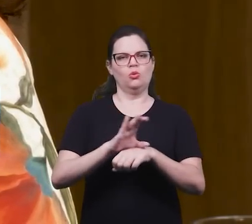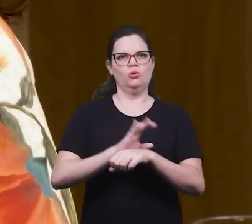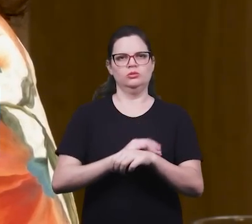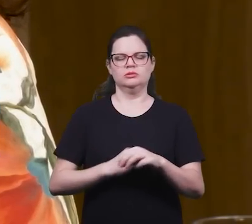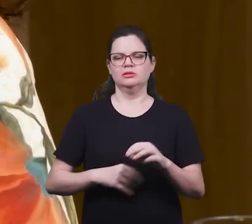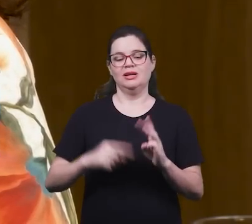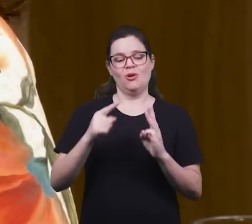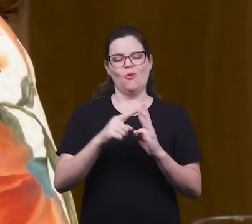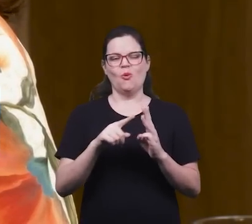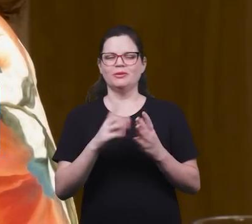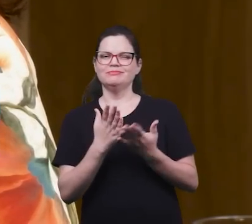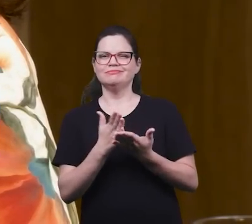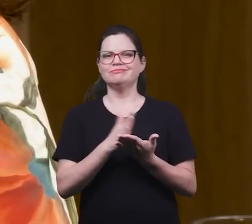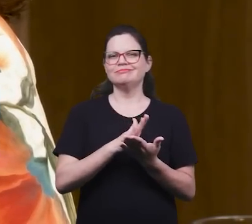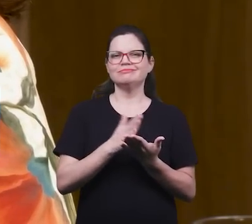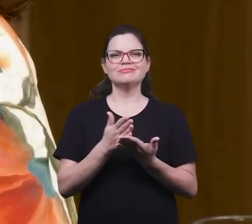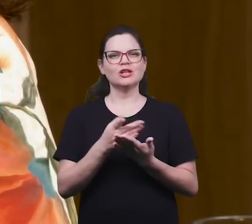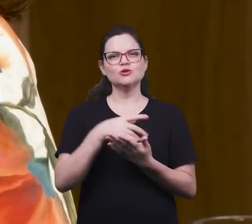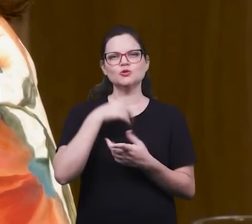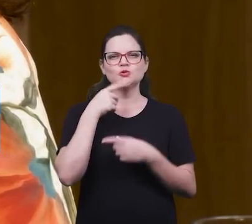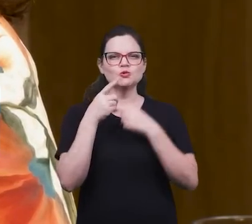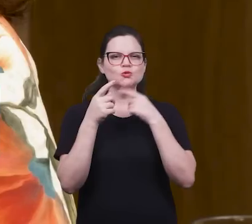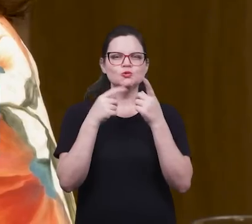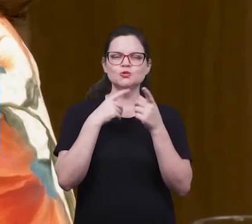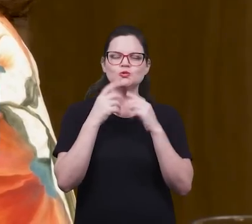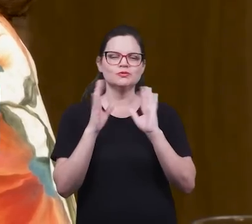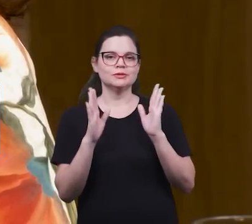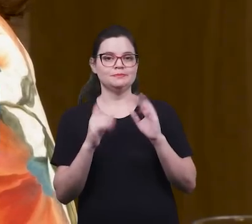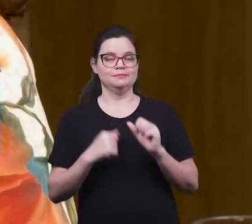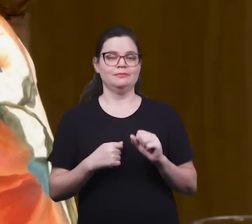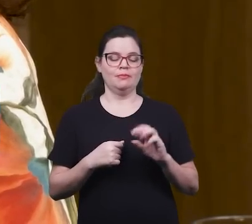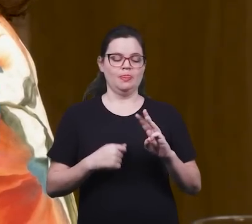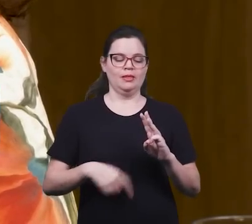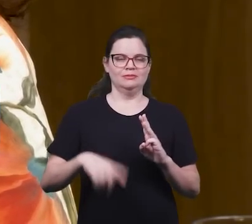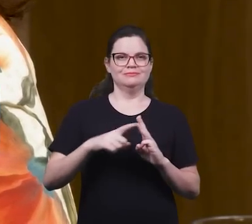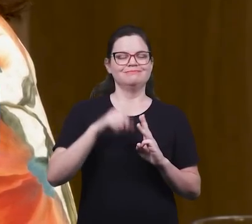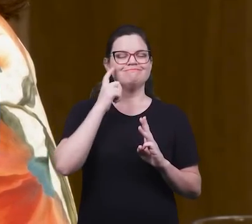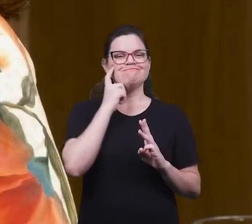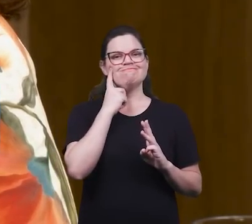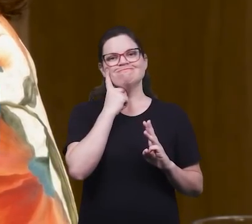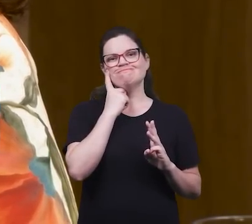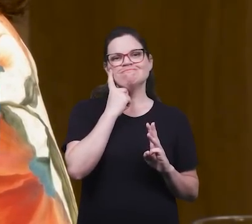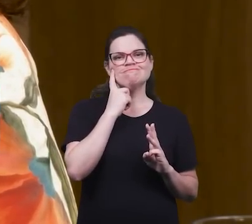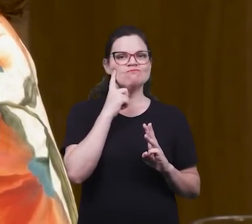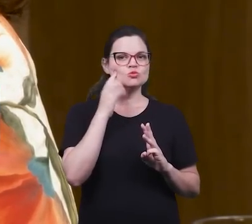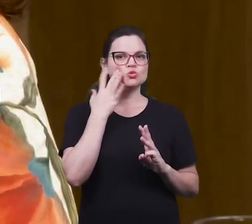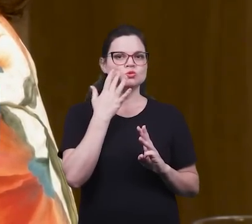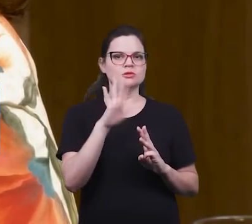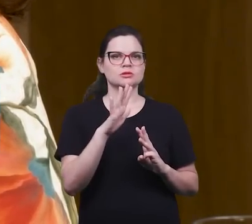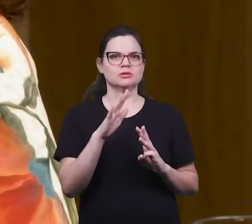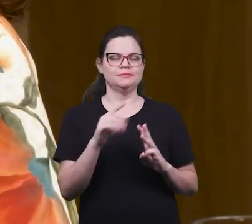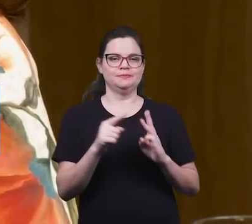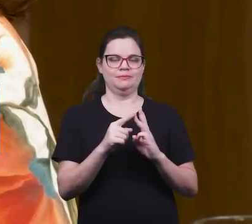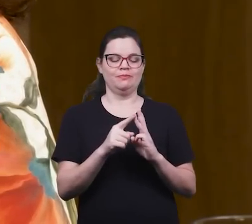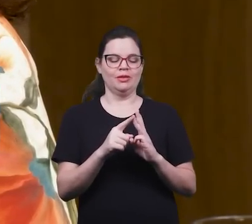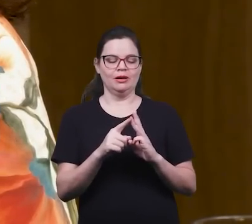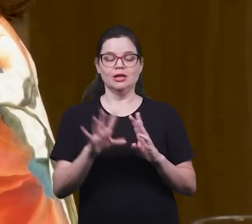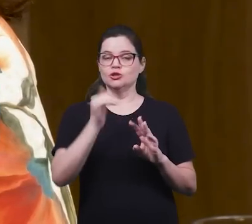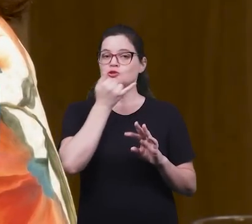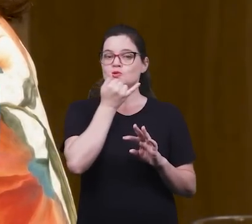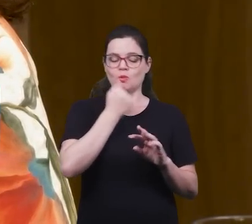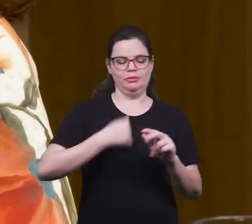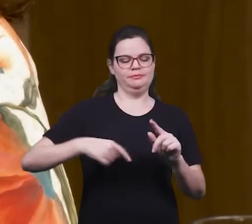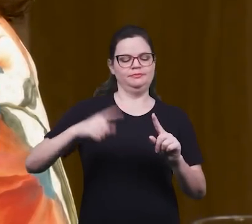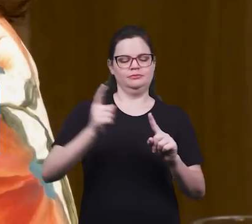é esse que eu quero, é outro. A segunda também estava na dúvida, 2 cursos, fez um. Aí a terceira estava na dúvida, né? A terceira fez odontologia também, porque